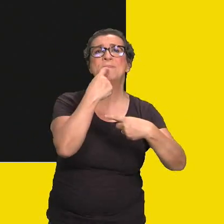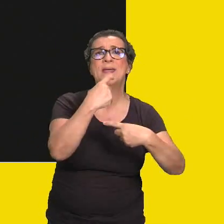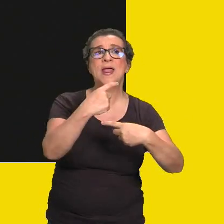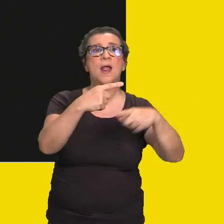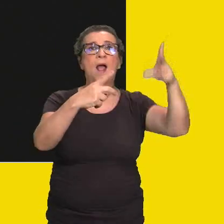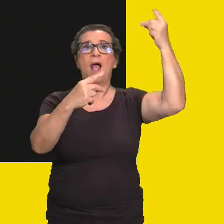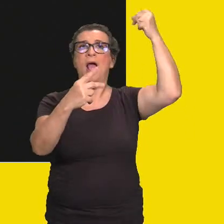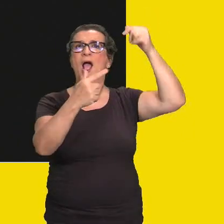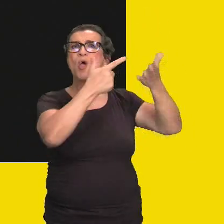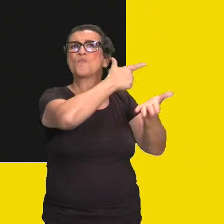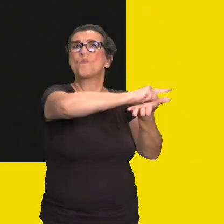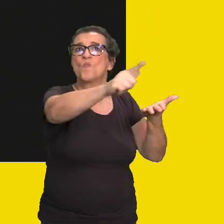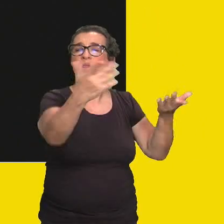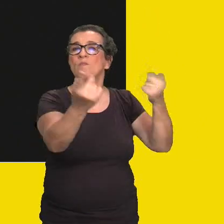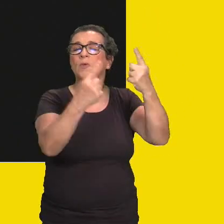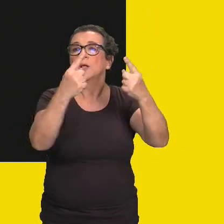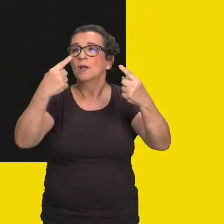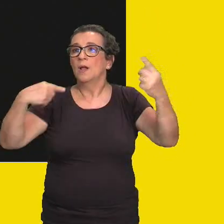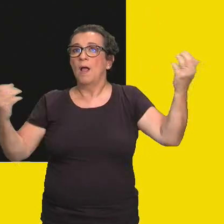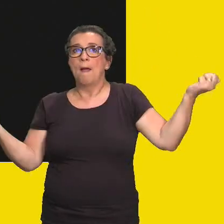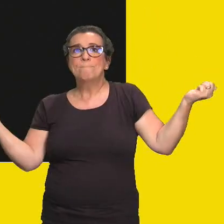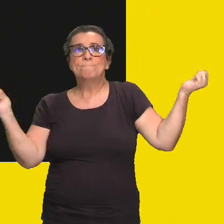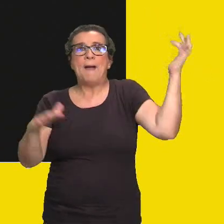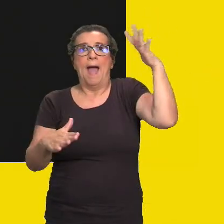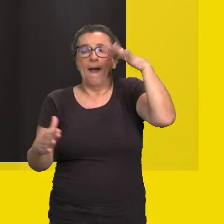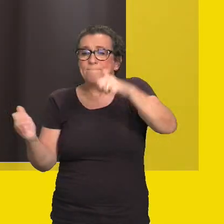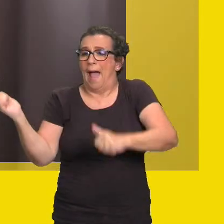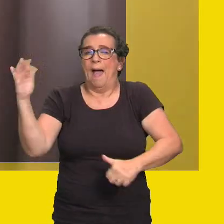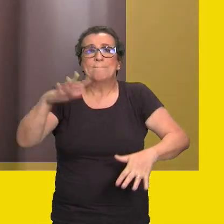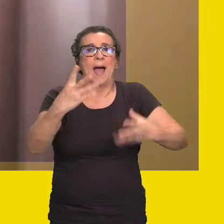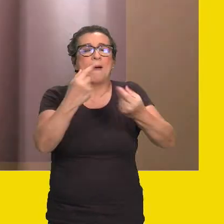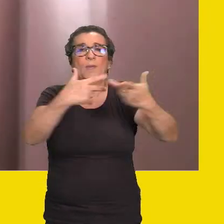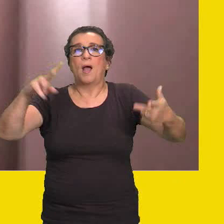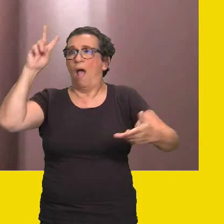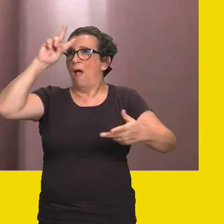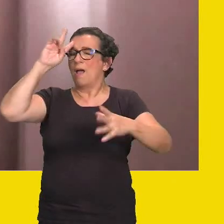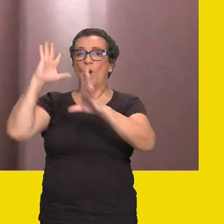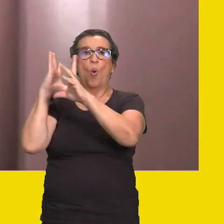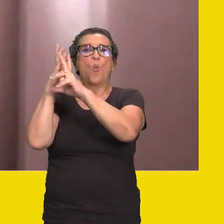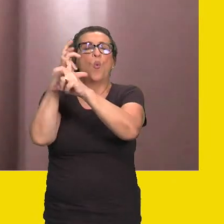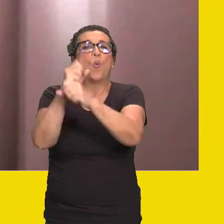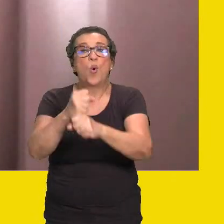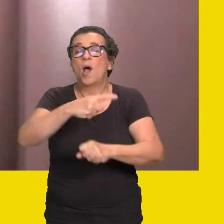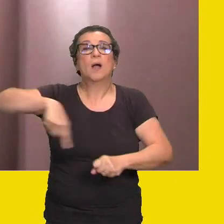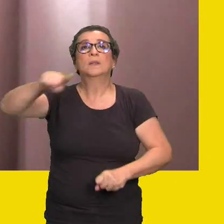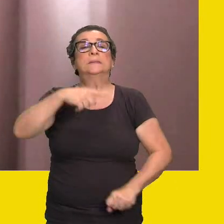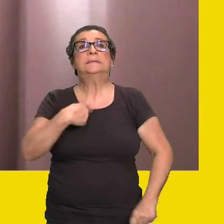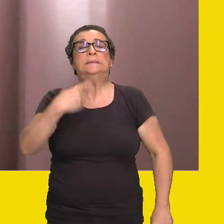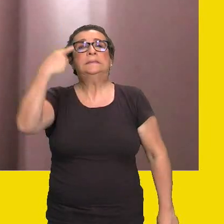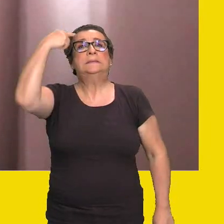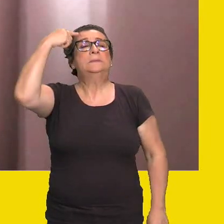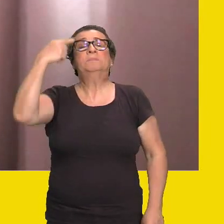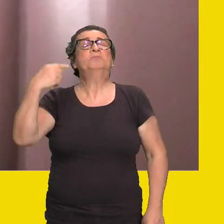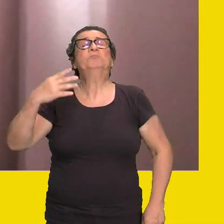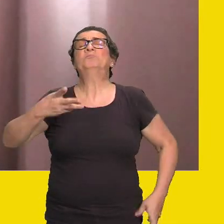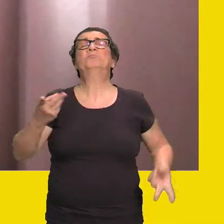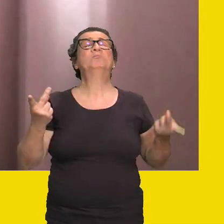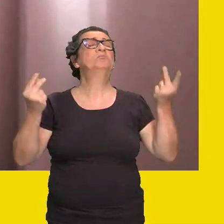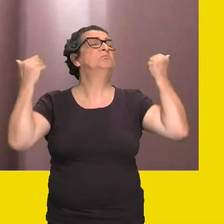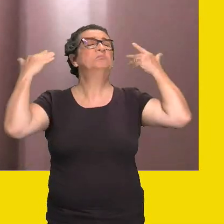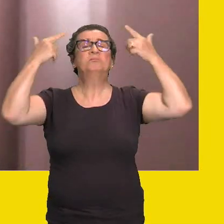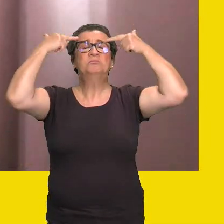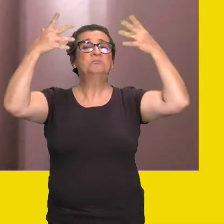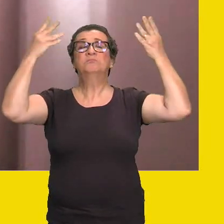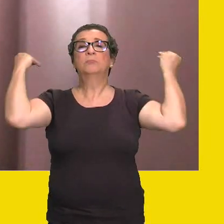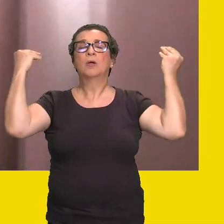assim, eles vieram trazendo muitas questões e muitas memórias que eles não se davam conta, né? Fizemos um levantamento